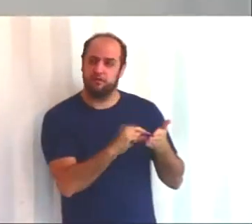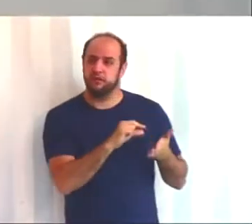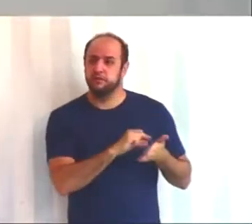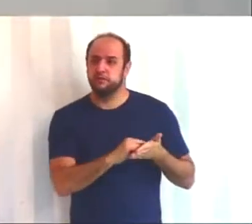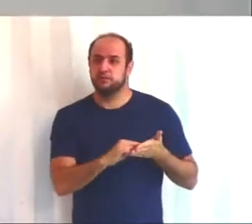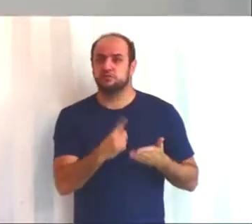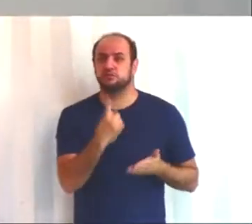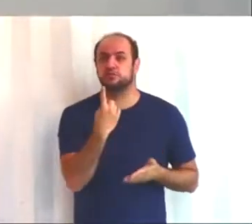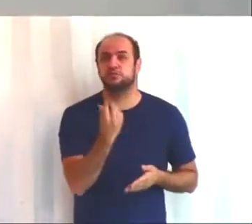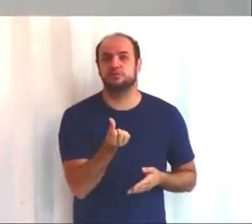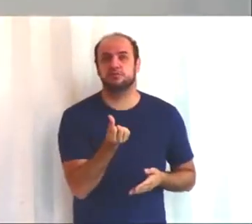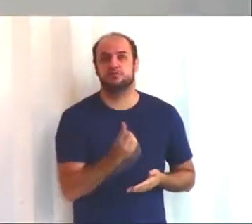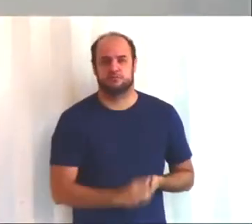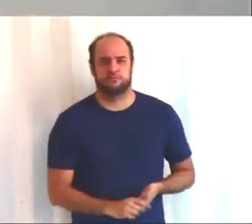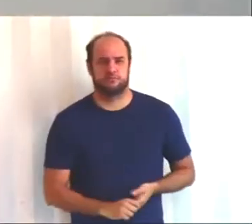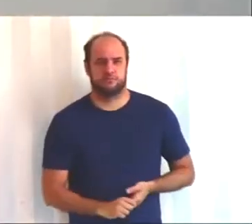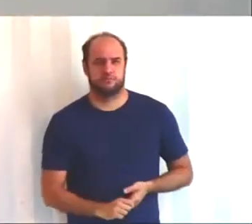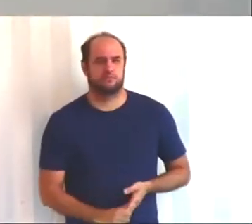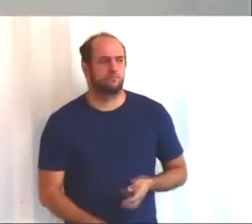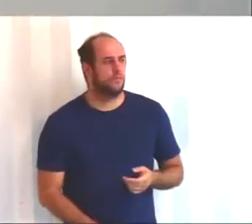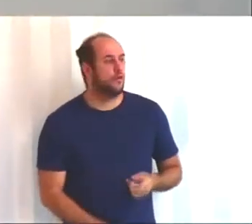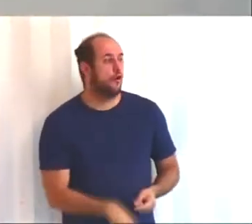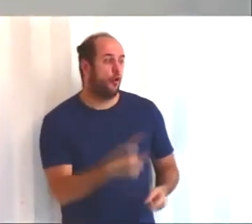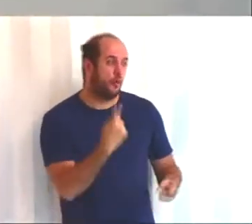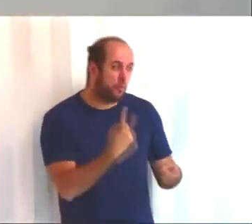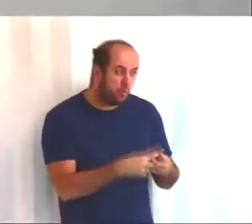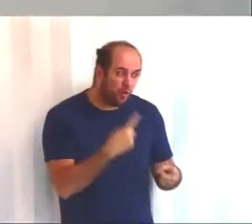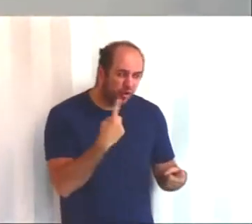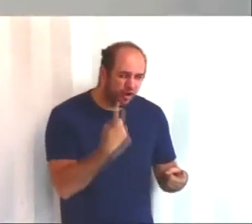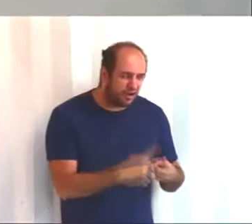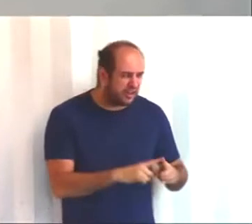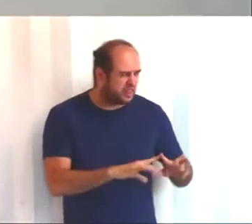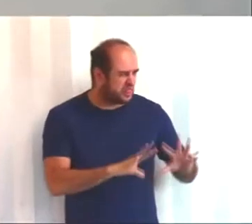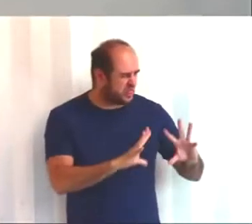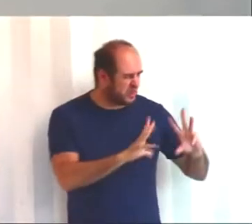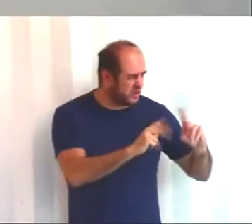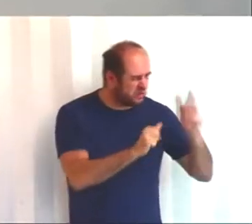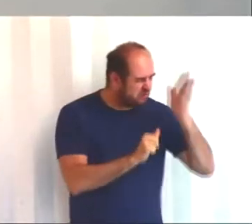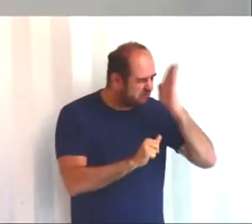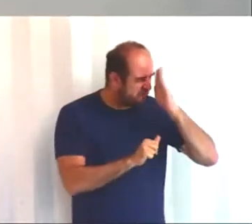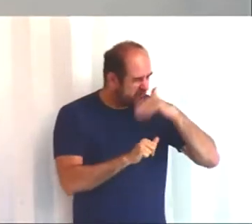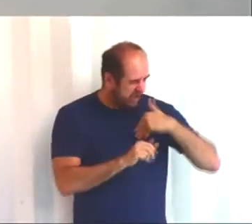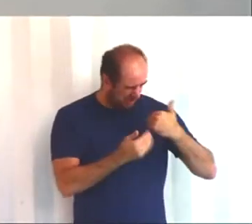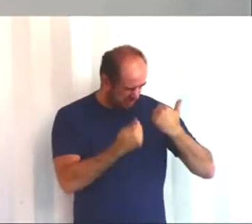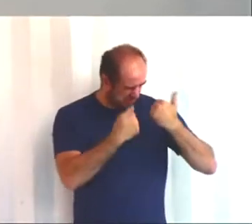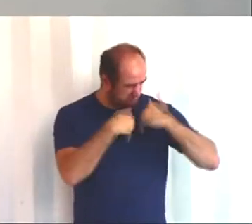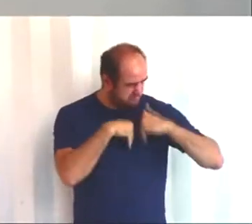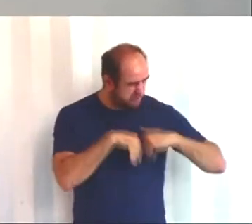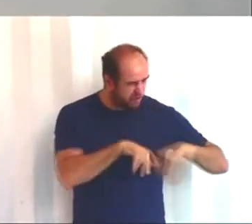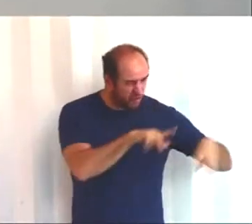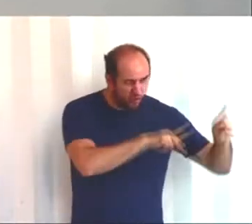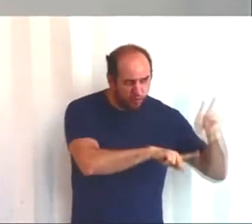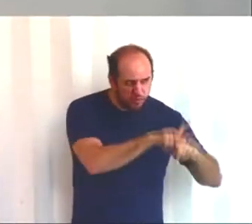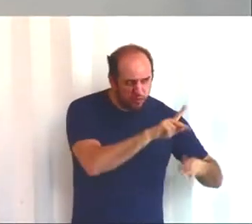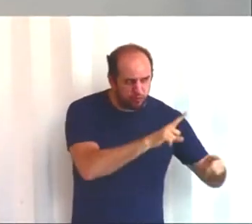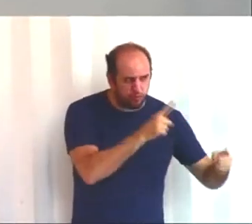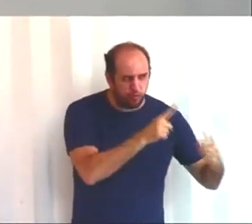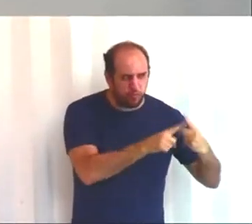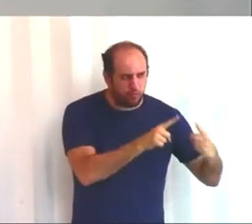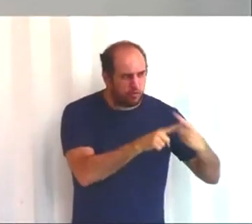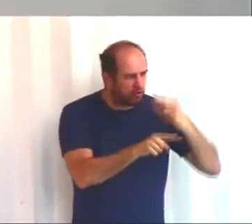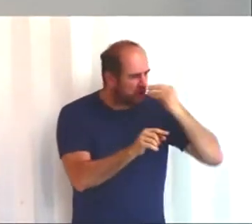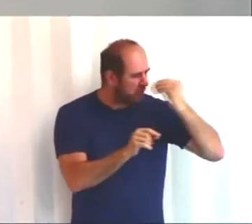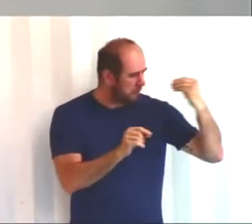versículo 16: por causa de toda a malícia deles, pois me deixaram